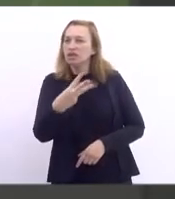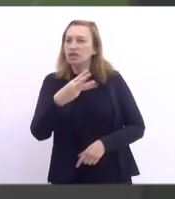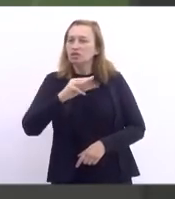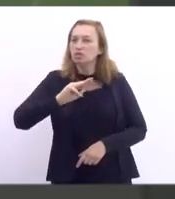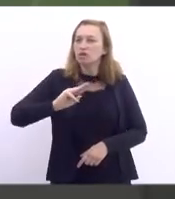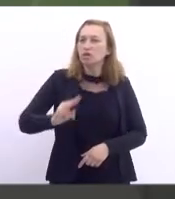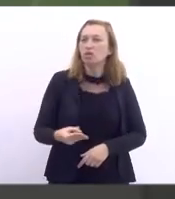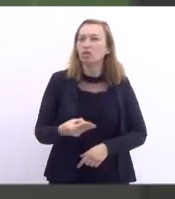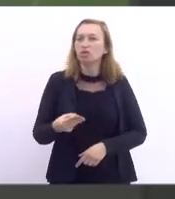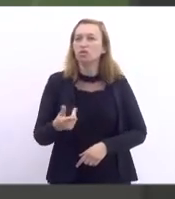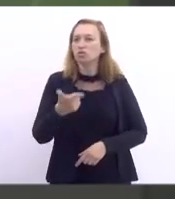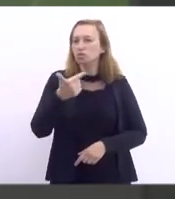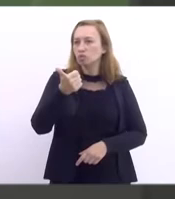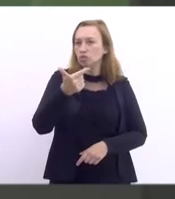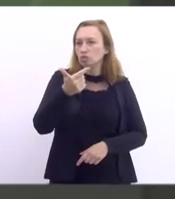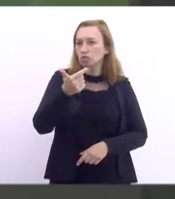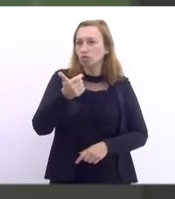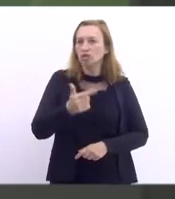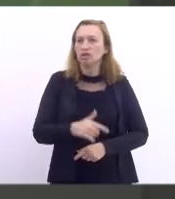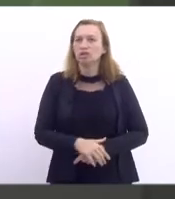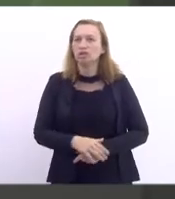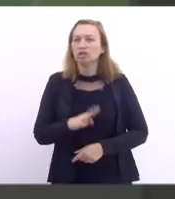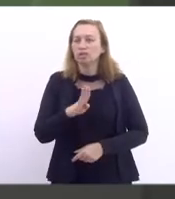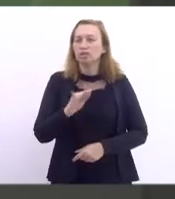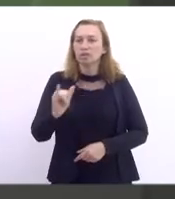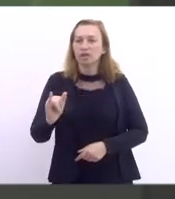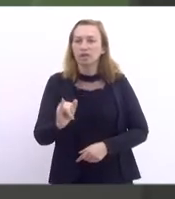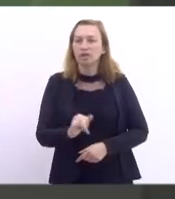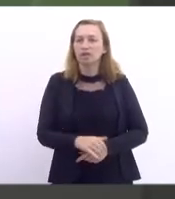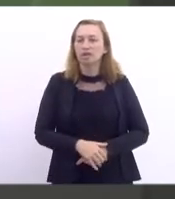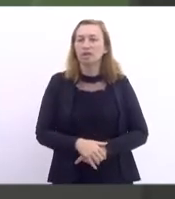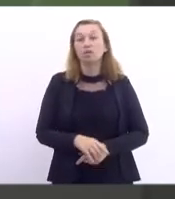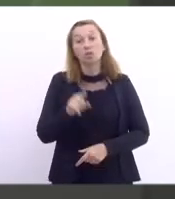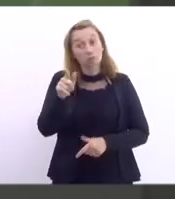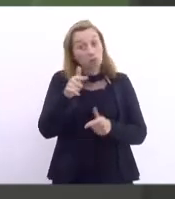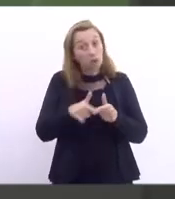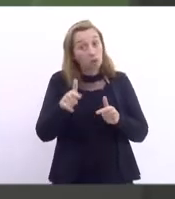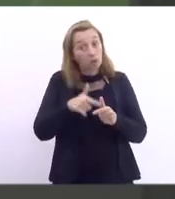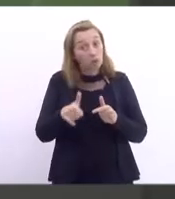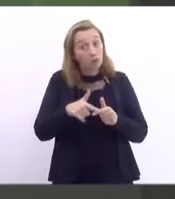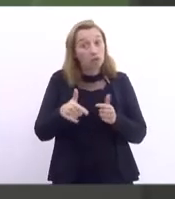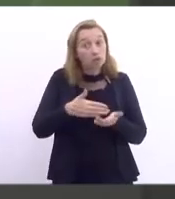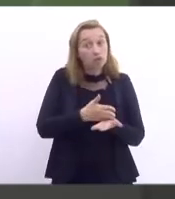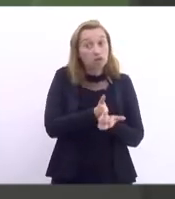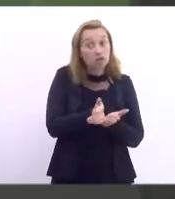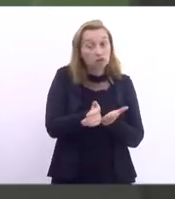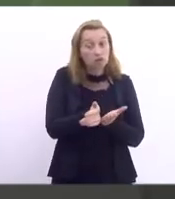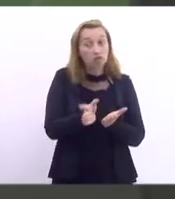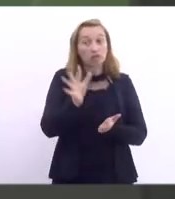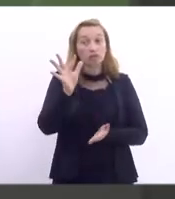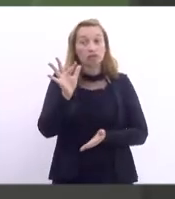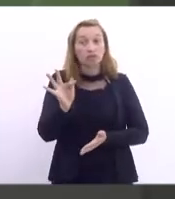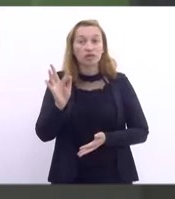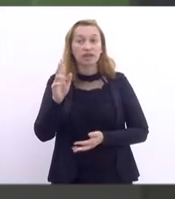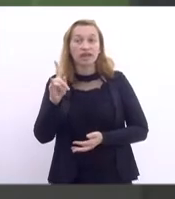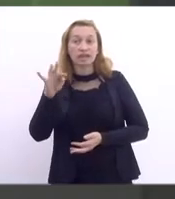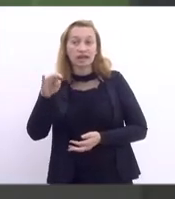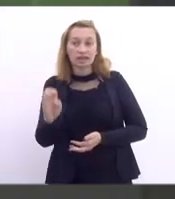na dos 12 Bia aí é que tá o problema do desvio de finalidade